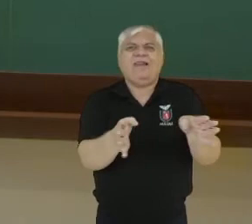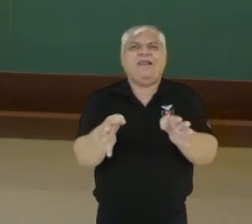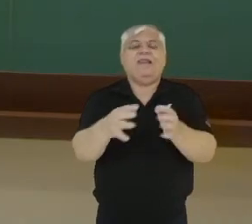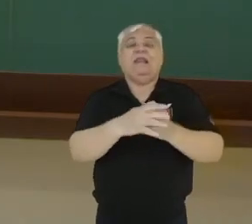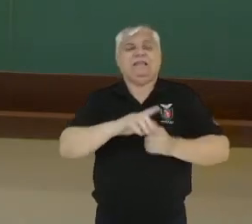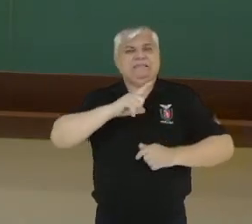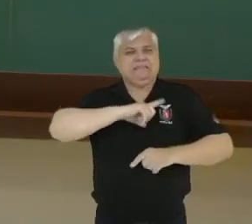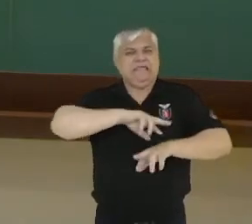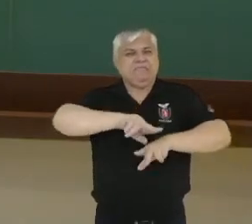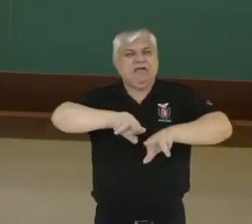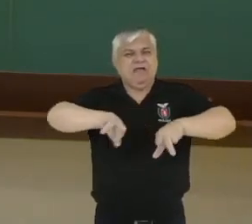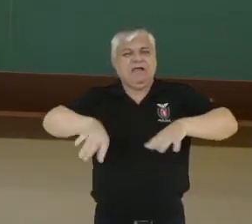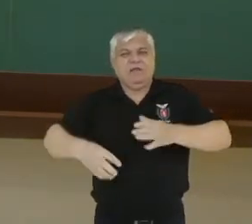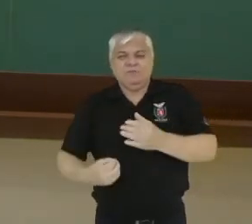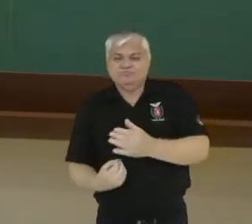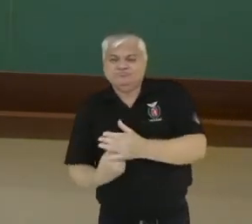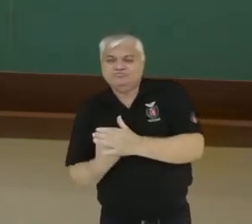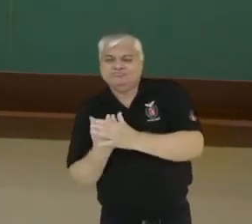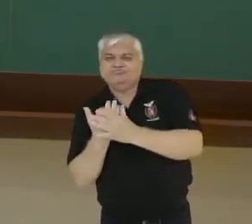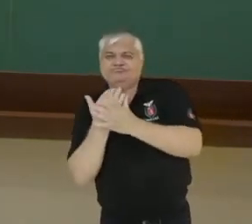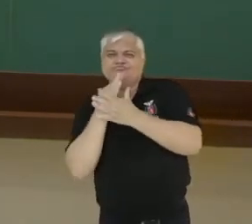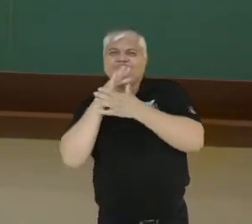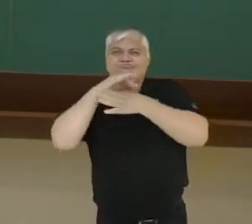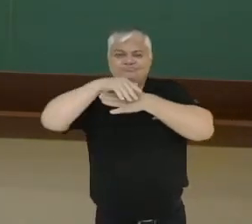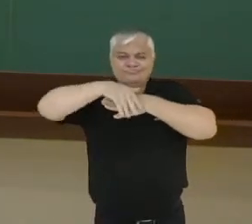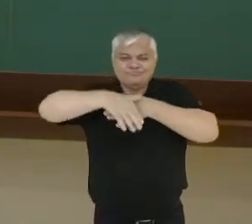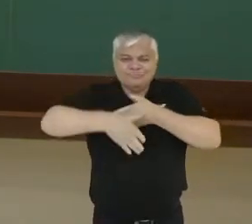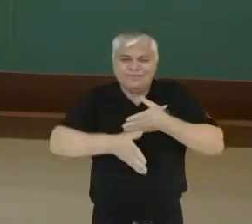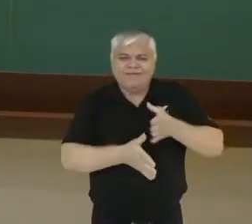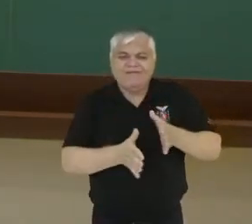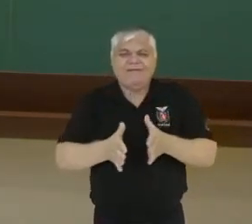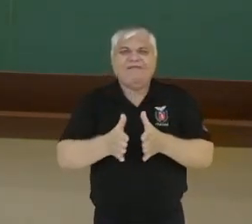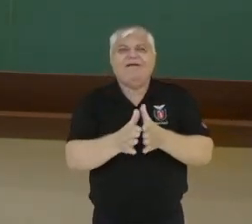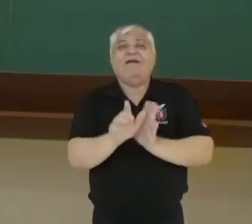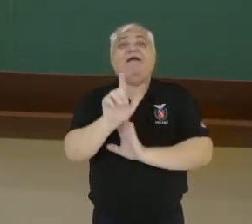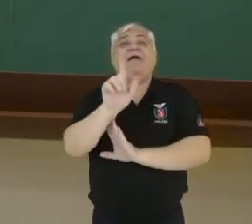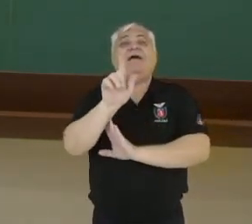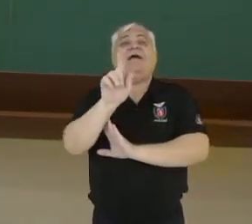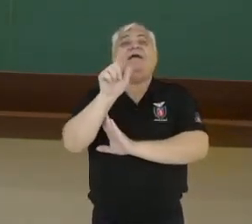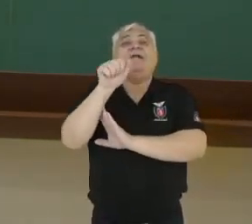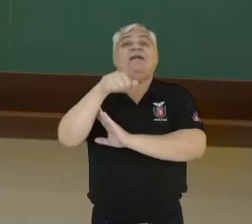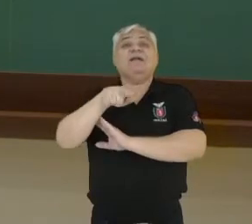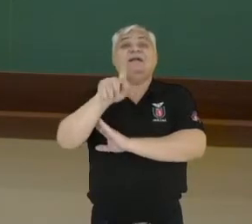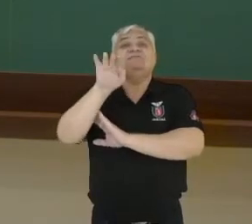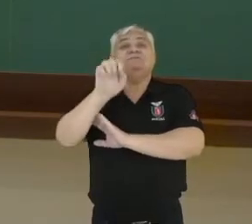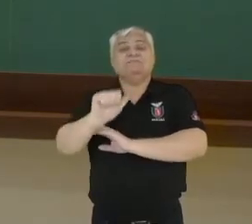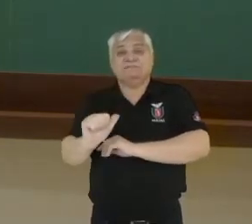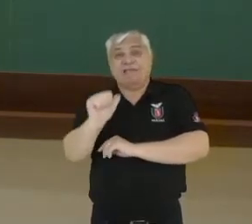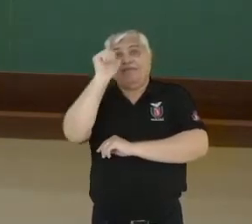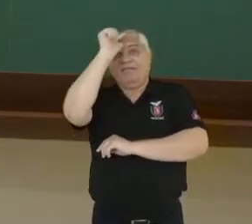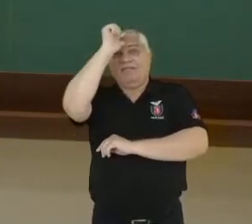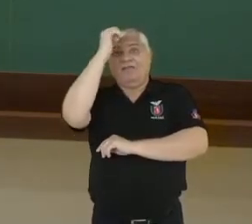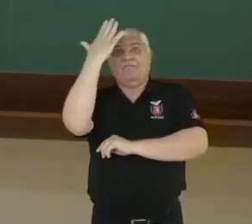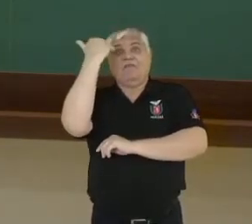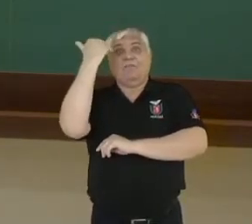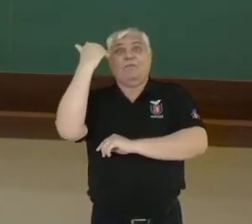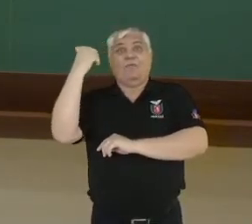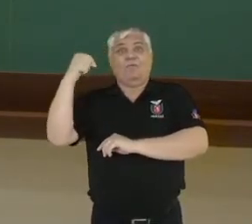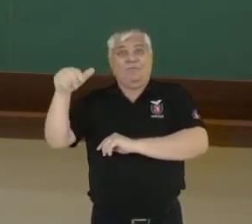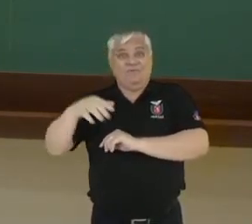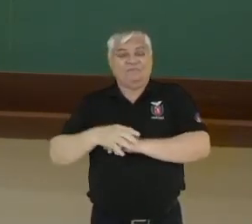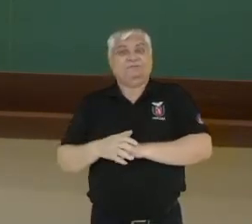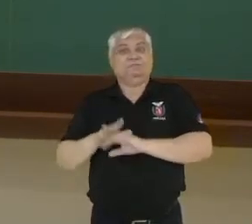temos várias nascentes que vão originar o chamado Ganges, que é um rio sagrado para toda a região.